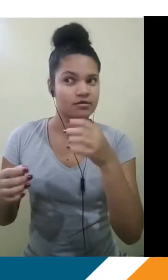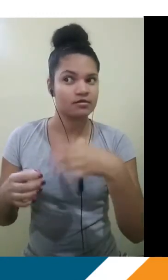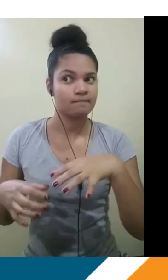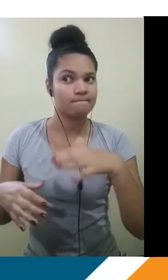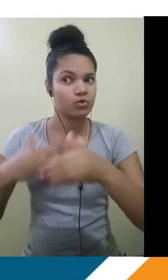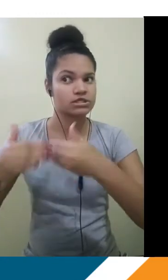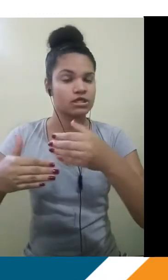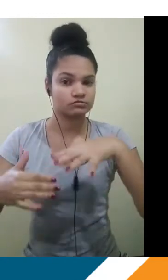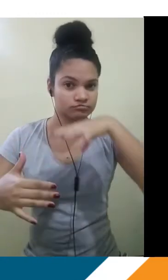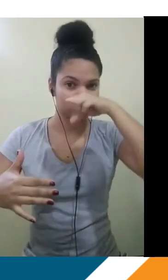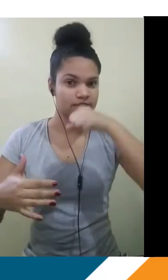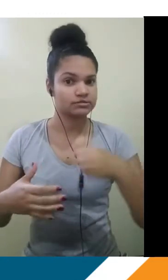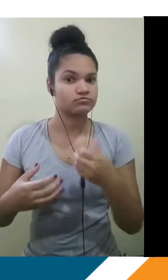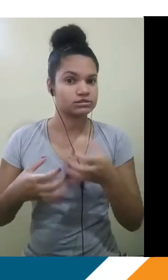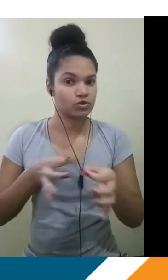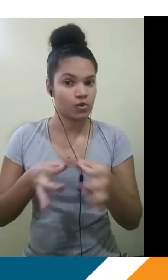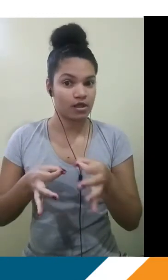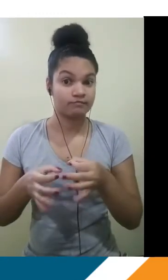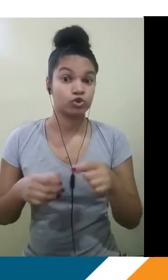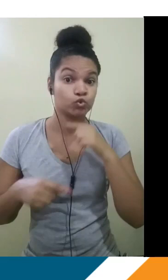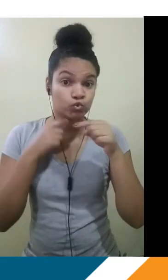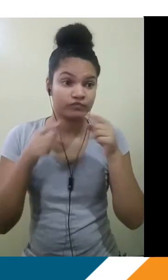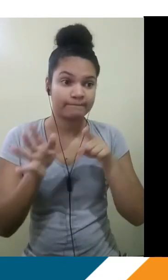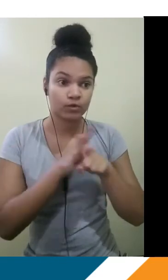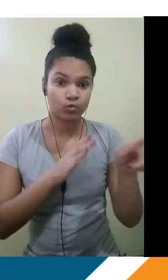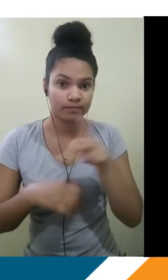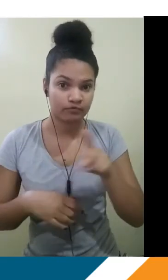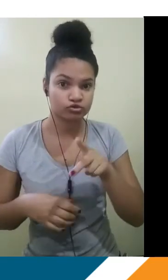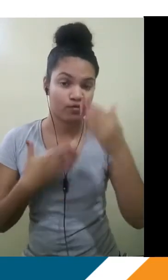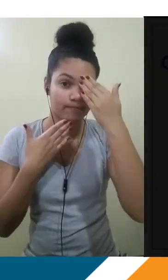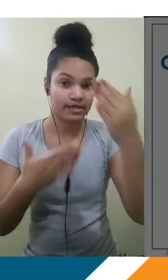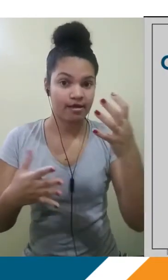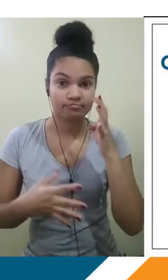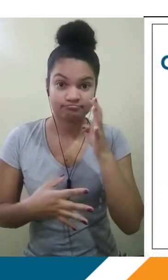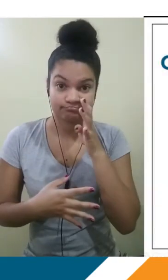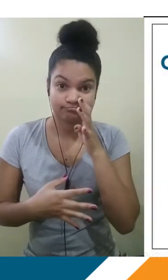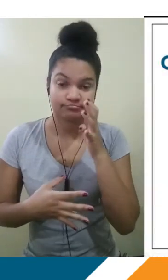Tirem dúvidas com seus mediadores, obrigado pela atenção de todos e até a próxima.